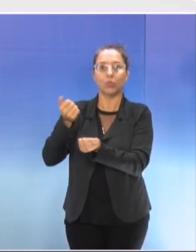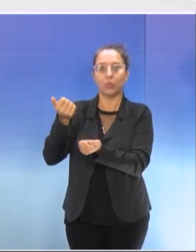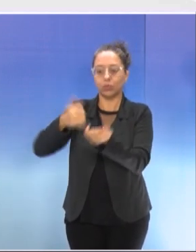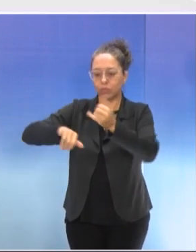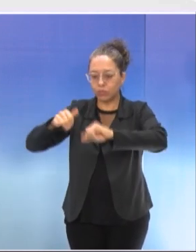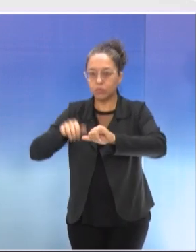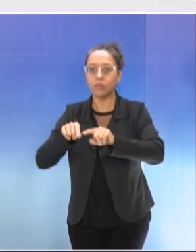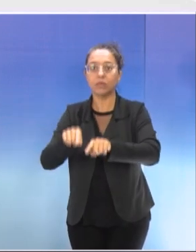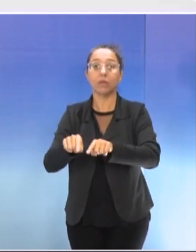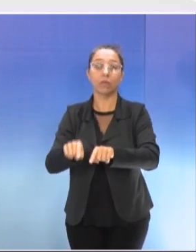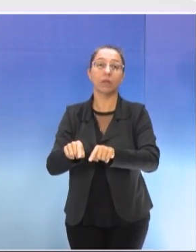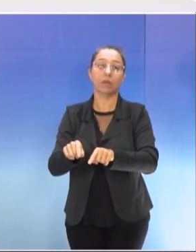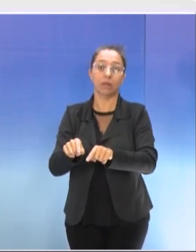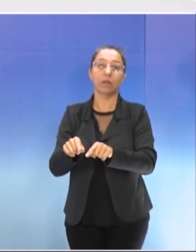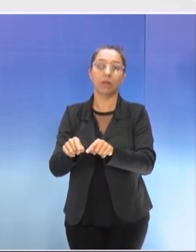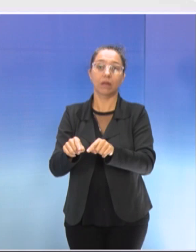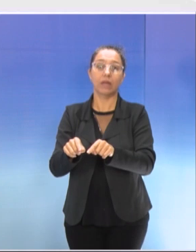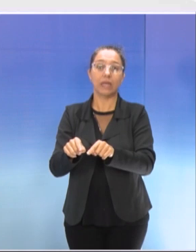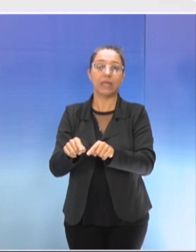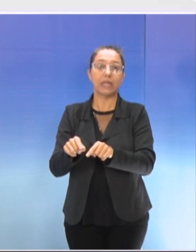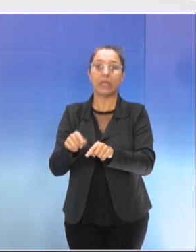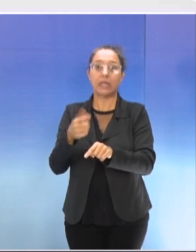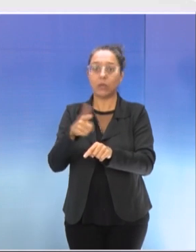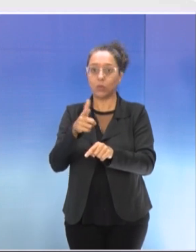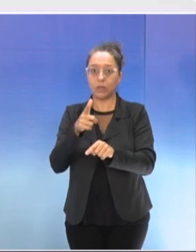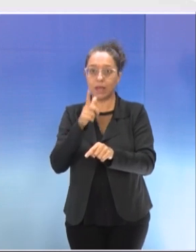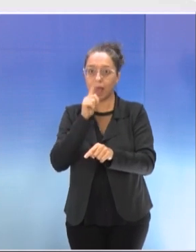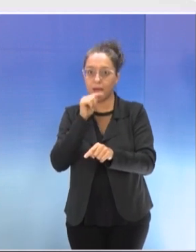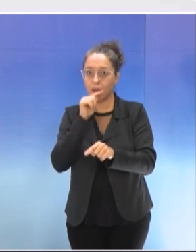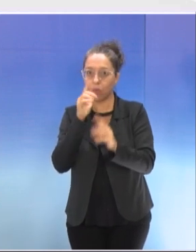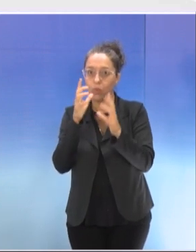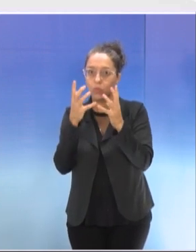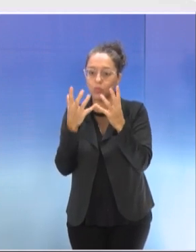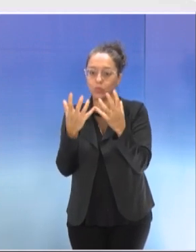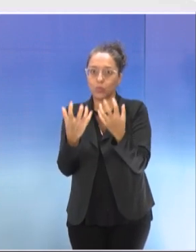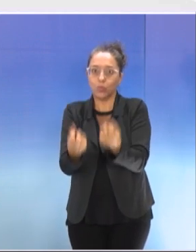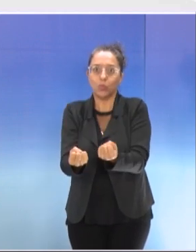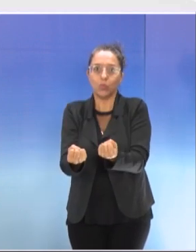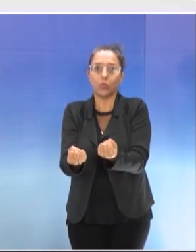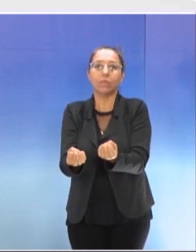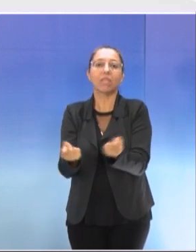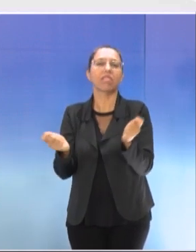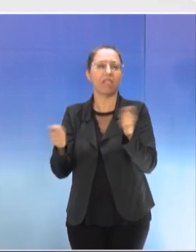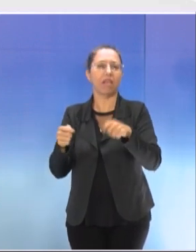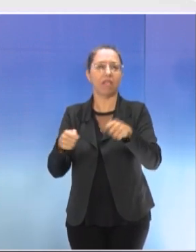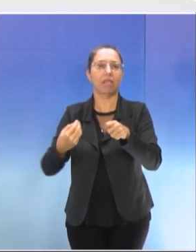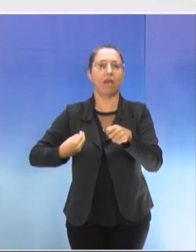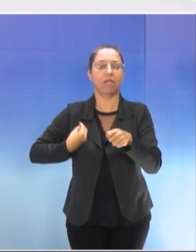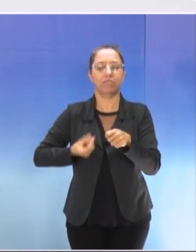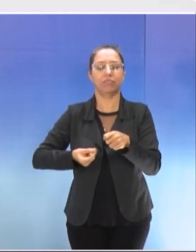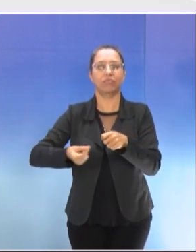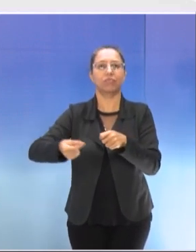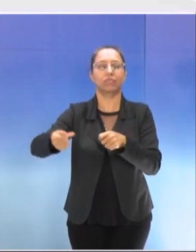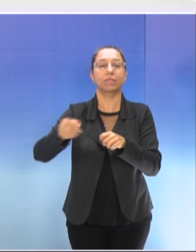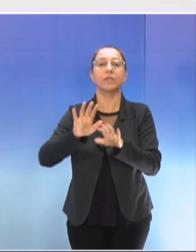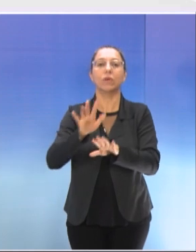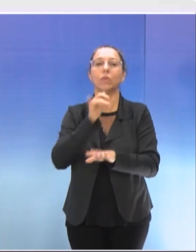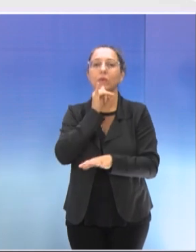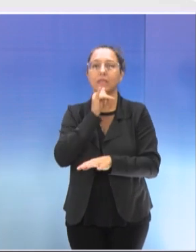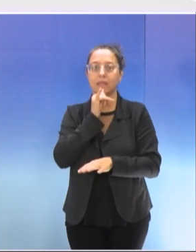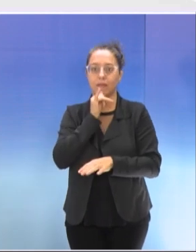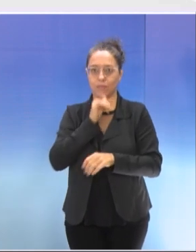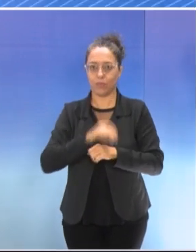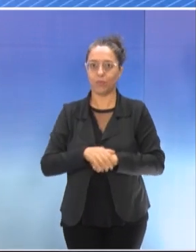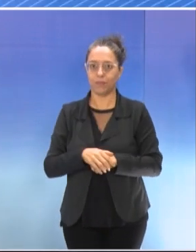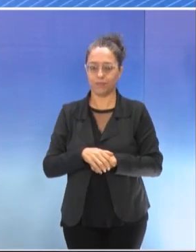água, o produto consegue se conservar por mais tempo. Um exemplo aqui para você ficar mais fera nesse item, vamos